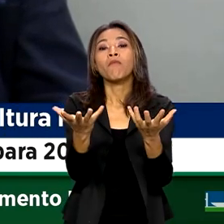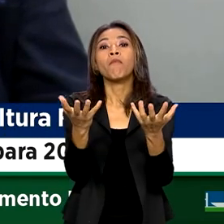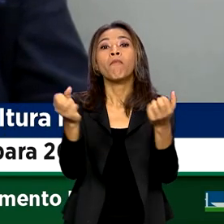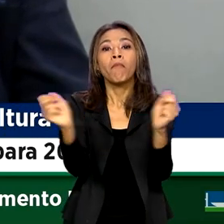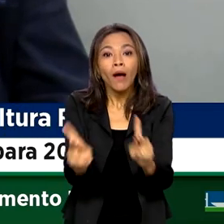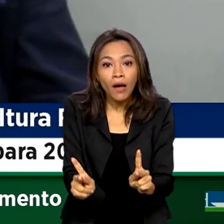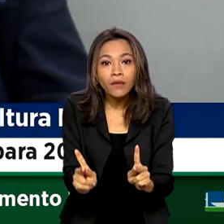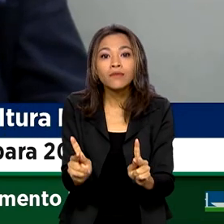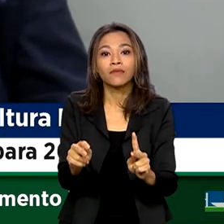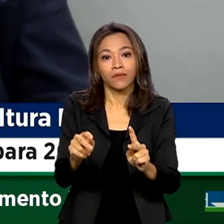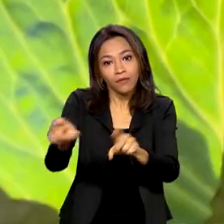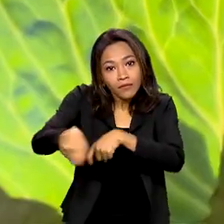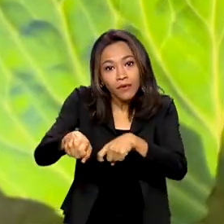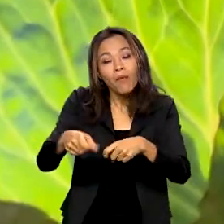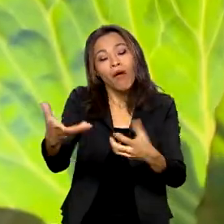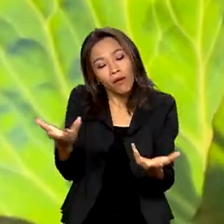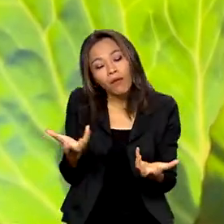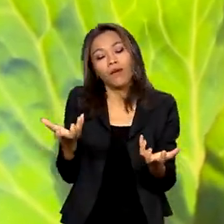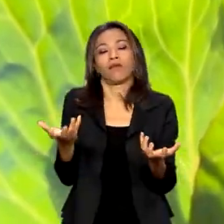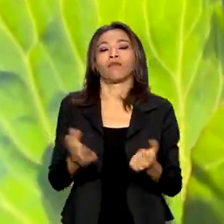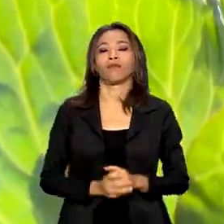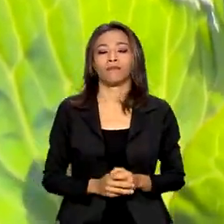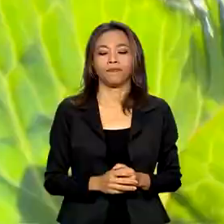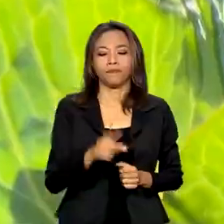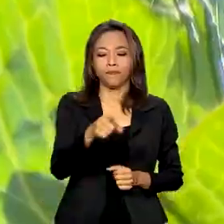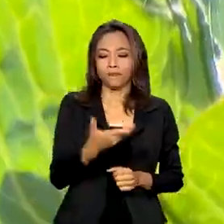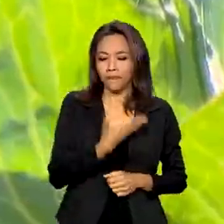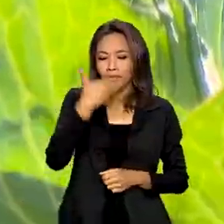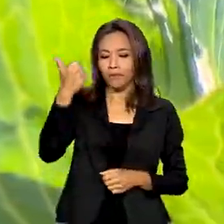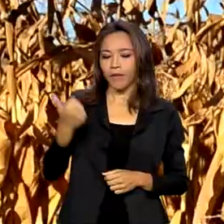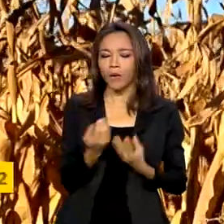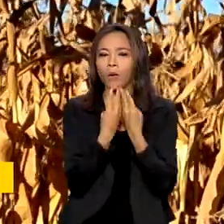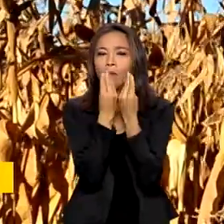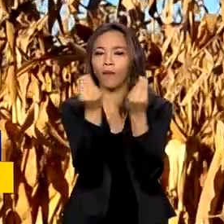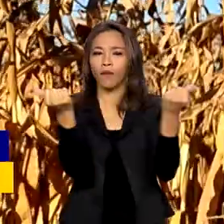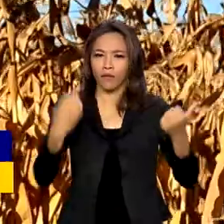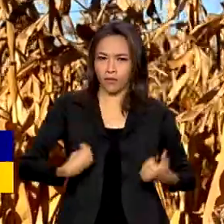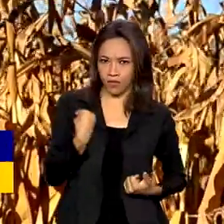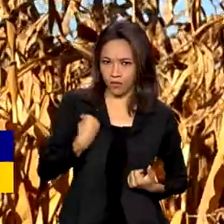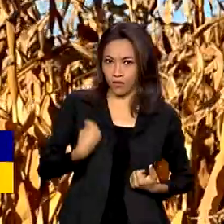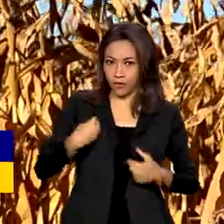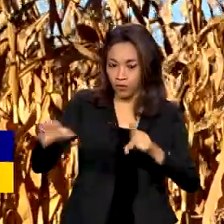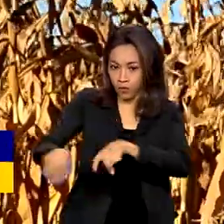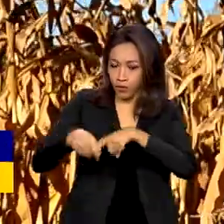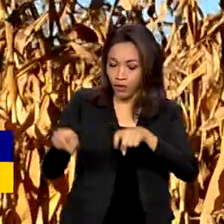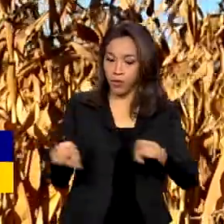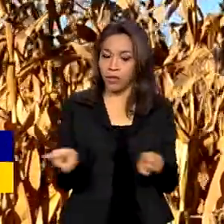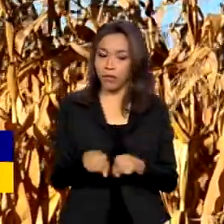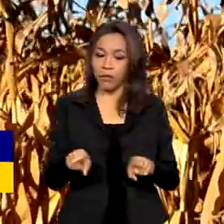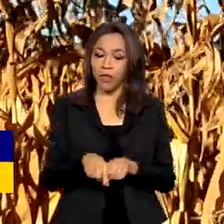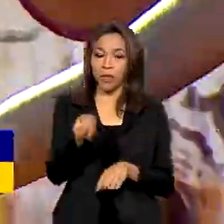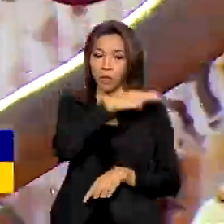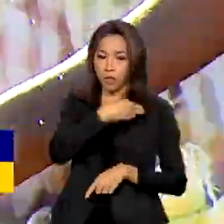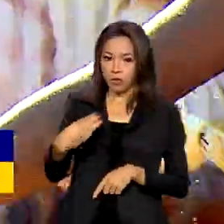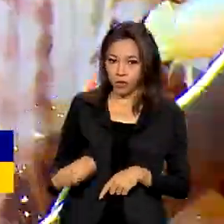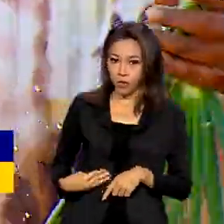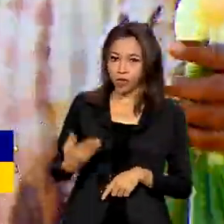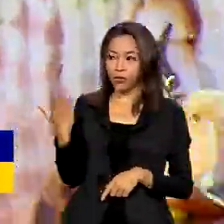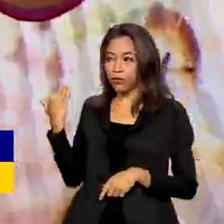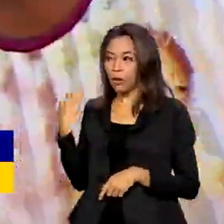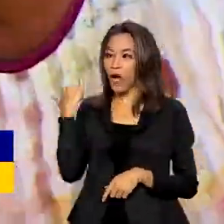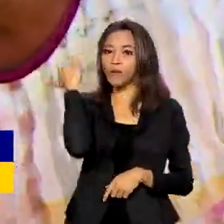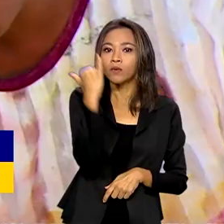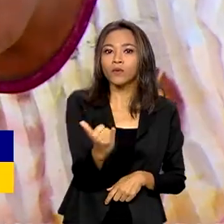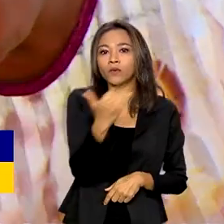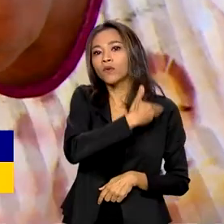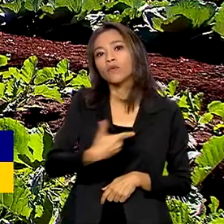nós pretendemos. Para melhorar a qualidade de vida no campo, o ministro também anunciou que o governo federal vai elaborar